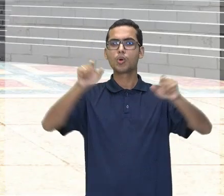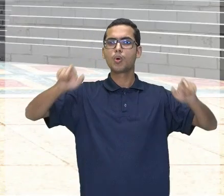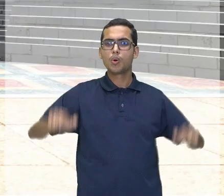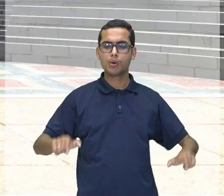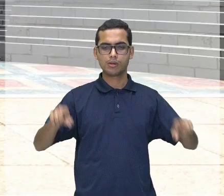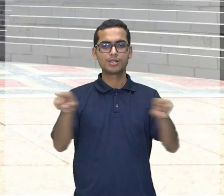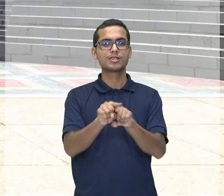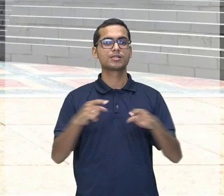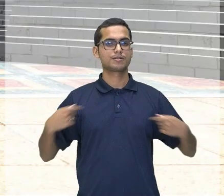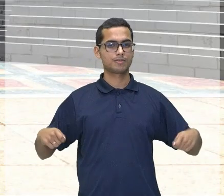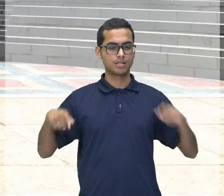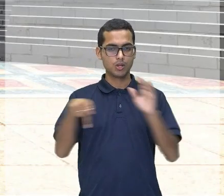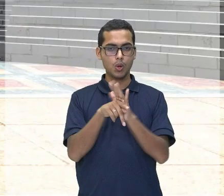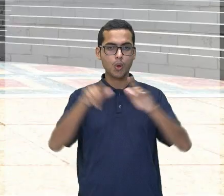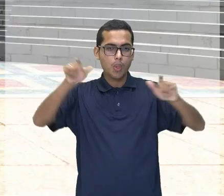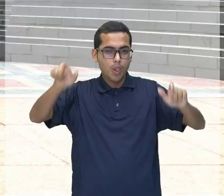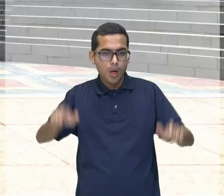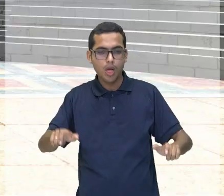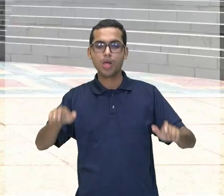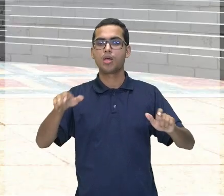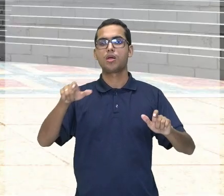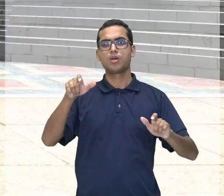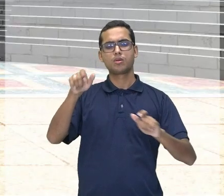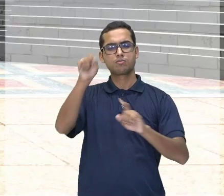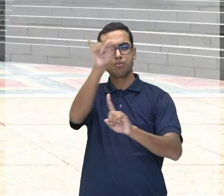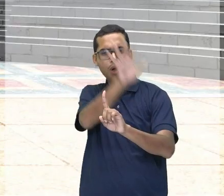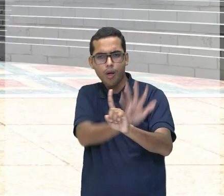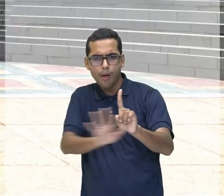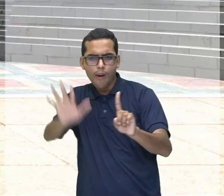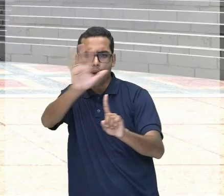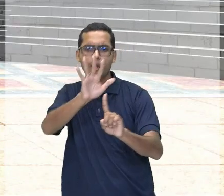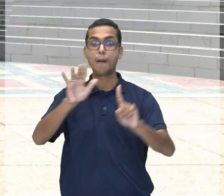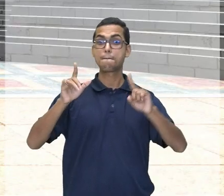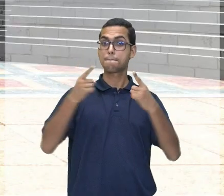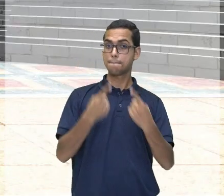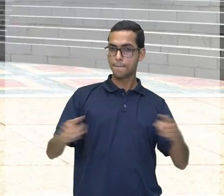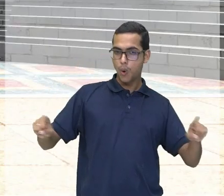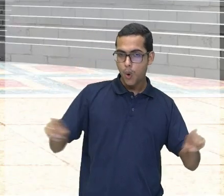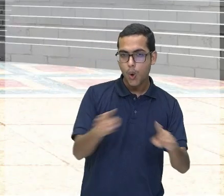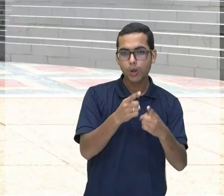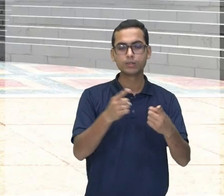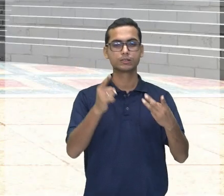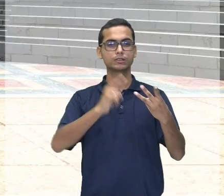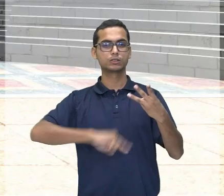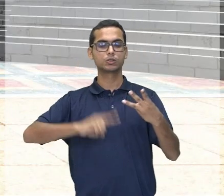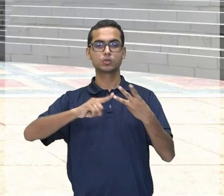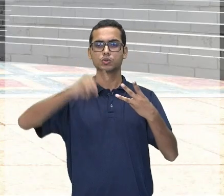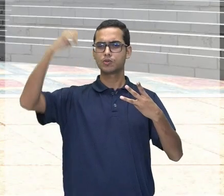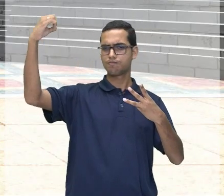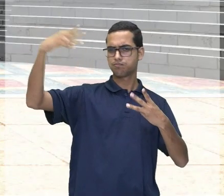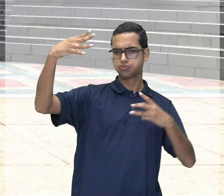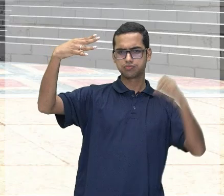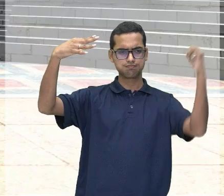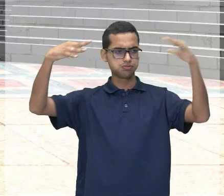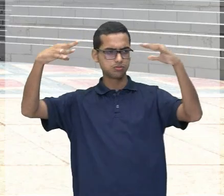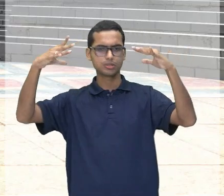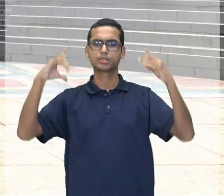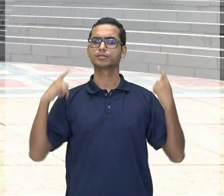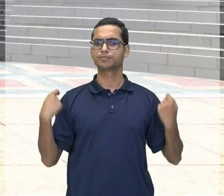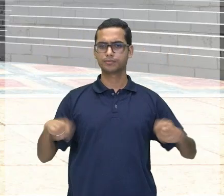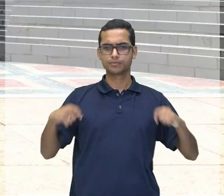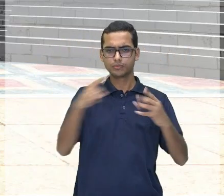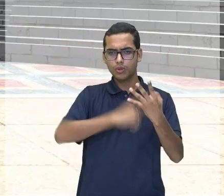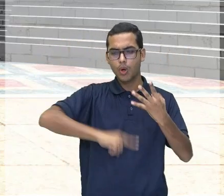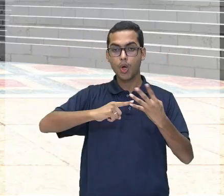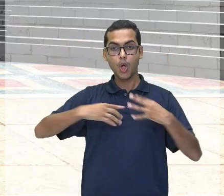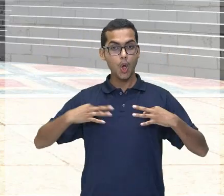ter um cenário, como por exemplo esse que eu estou aqui nesse momento, uma música, né, uma luz em específico, um